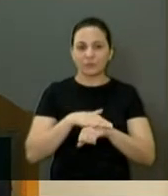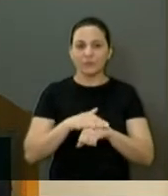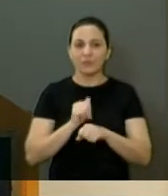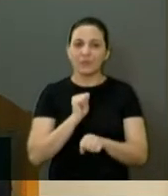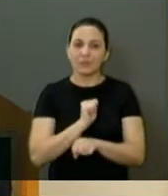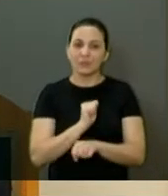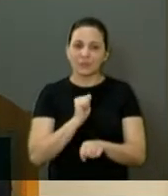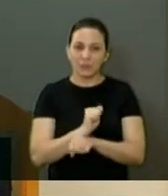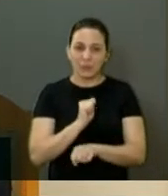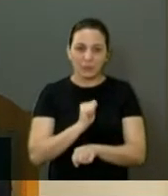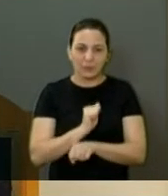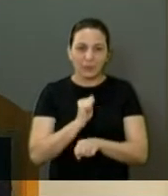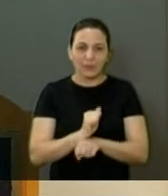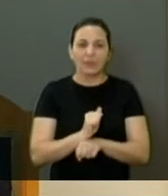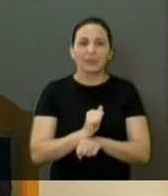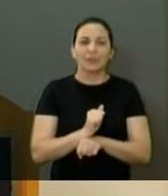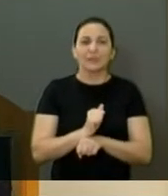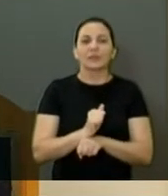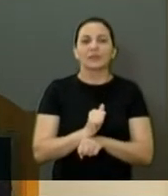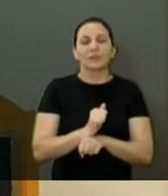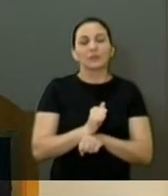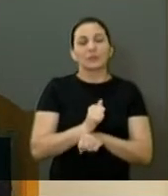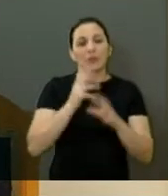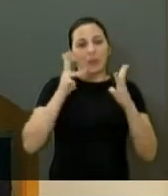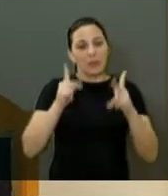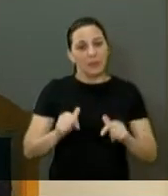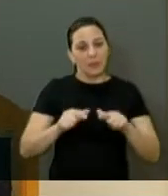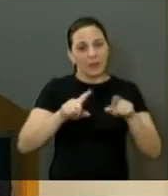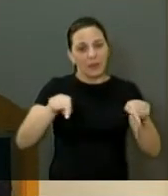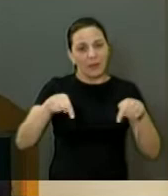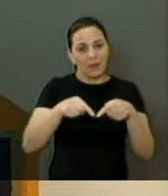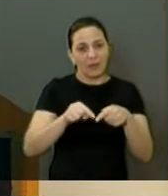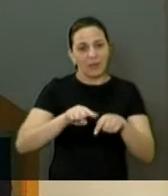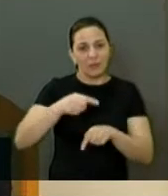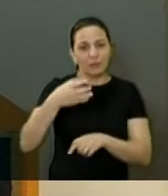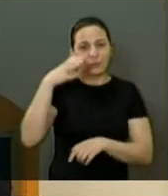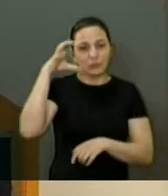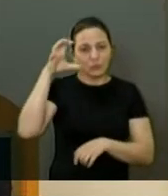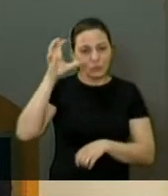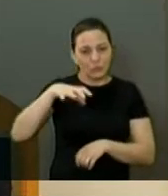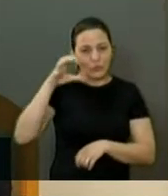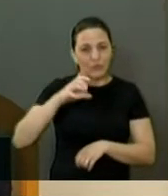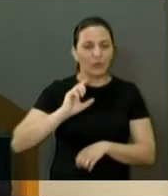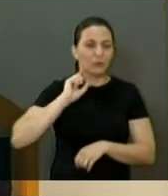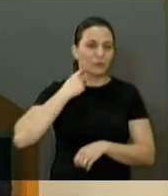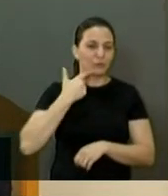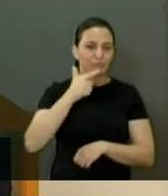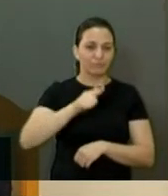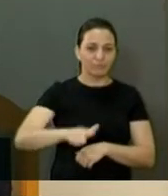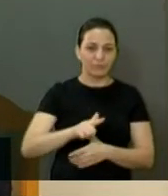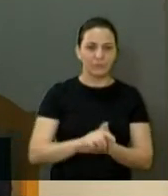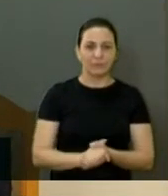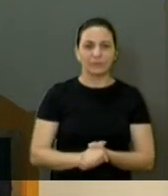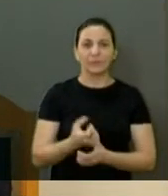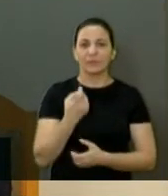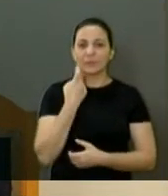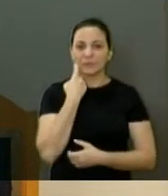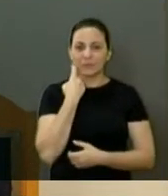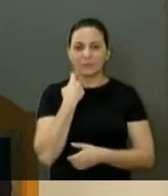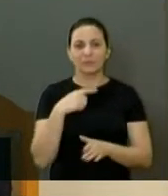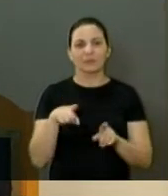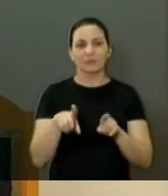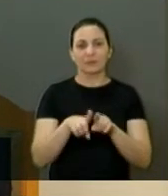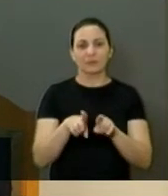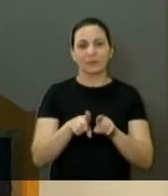campo para que limpou choveu soto dino e na sexta feira foi também